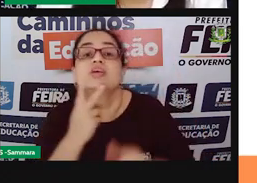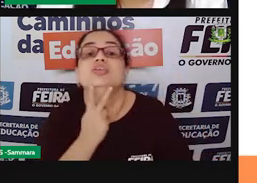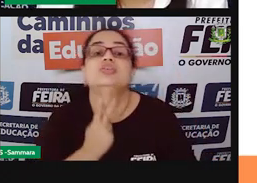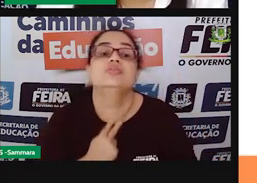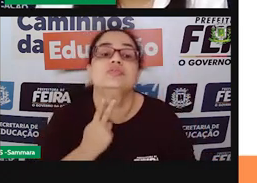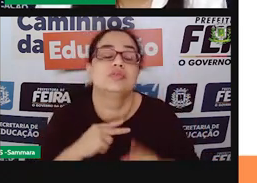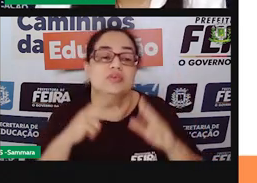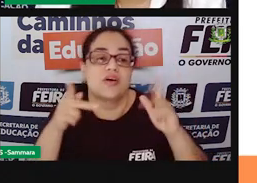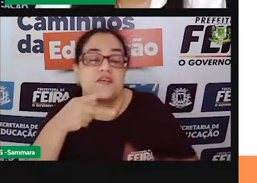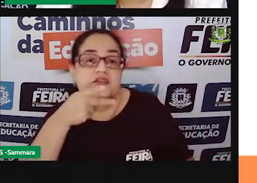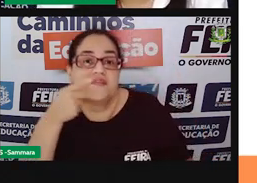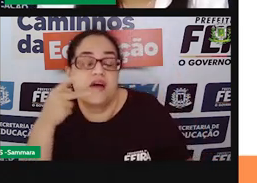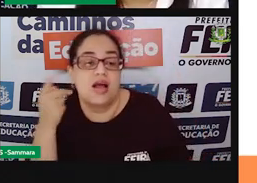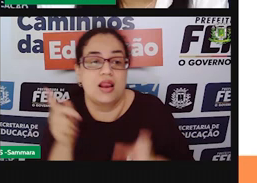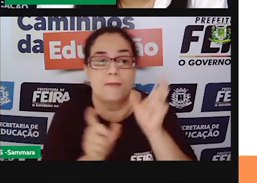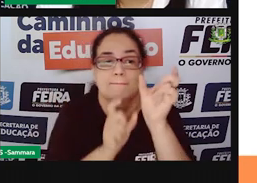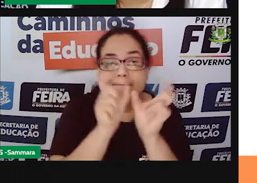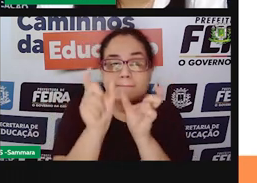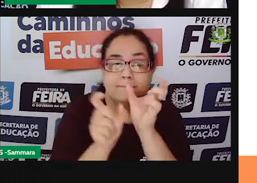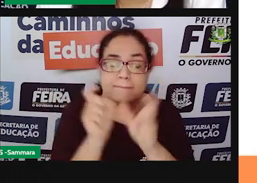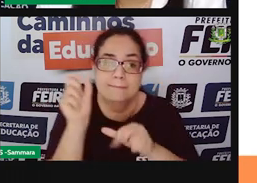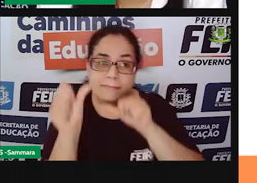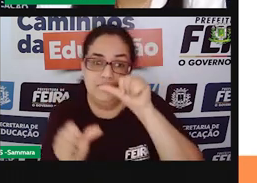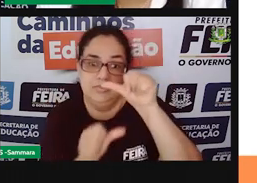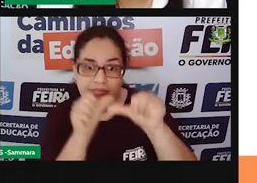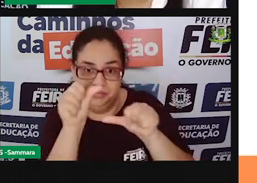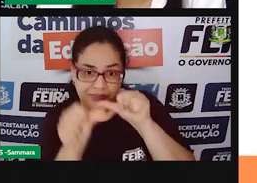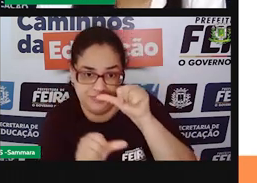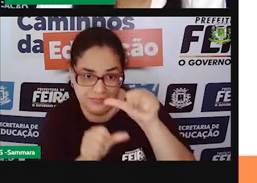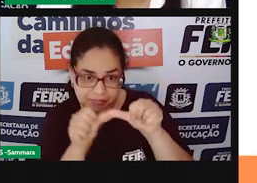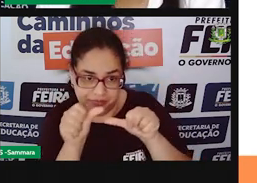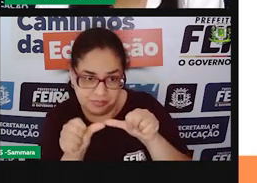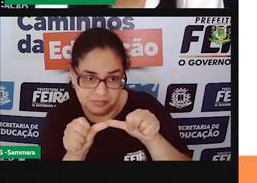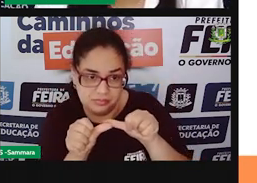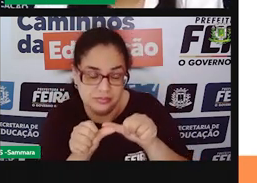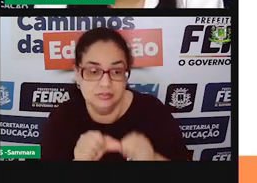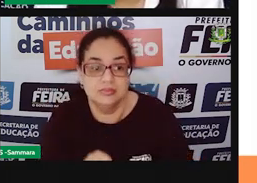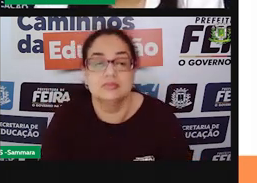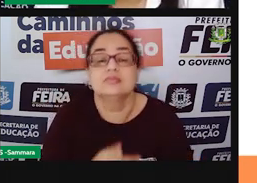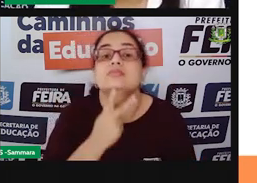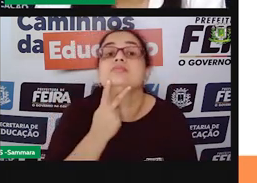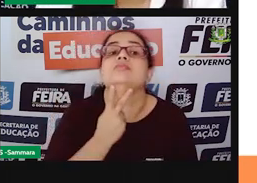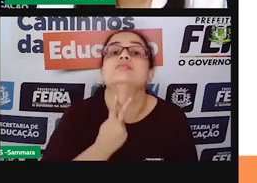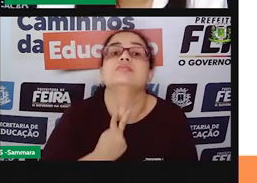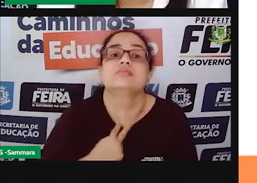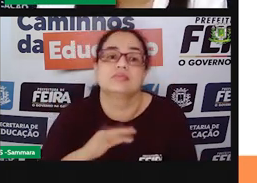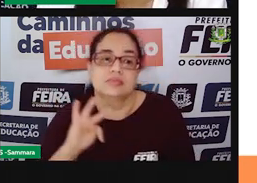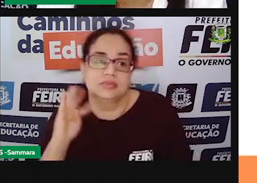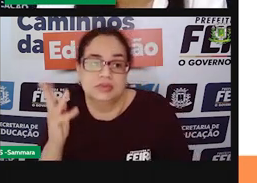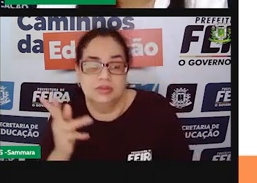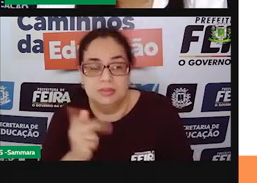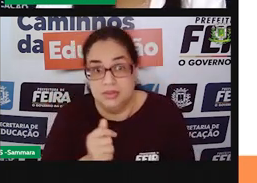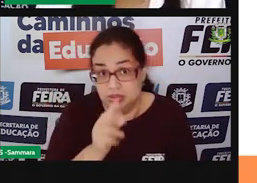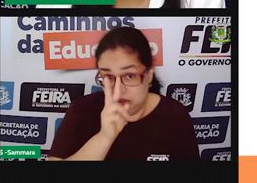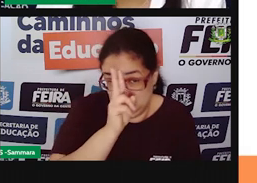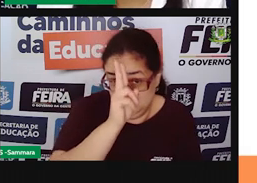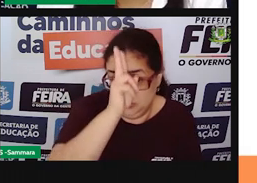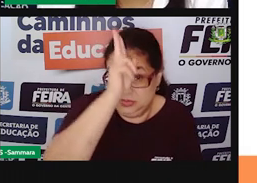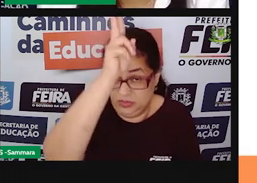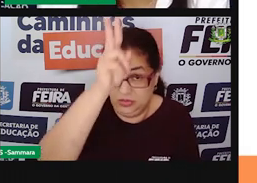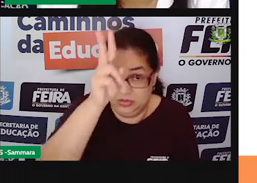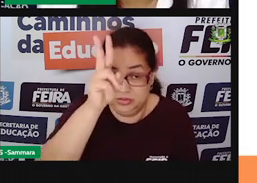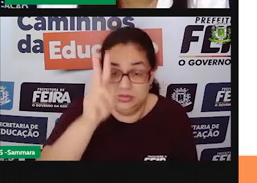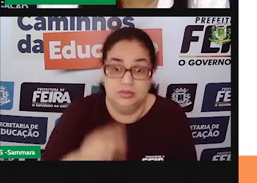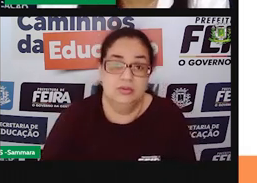gente fala as palavras, ela vai mudar, já que a sílaba tônica a gente pronuncia de forma mais forte, né, de forma